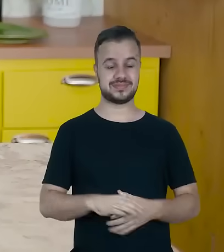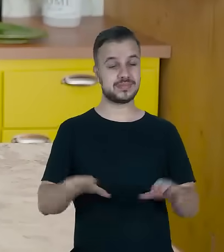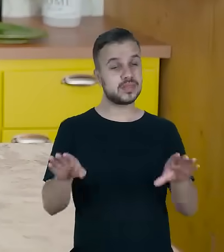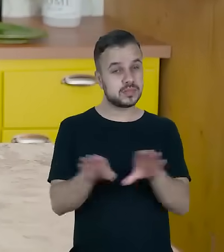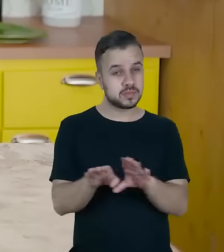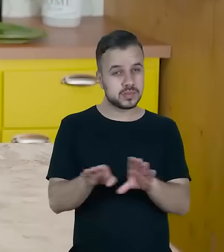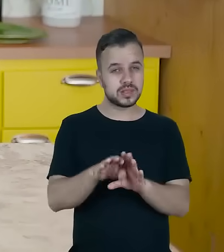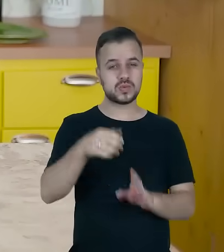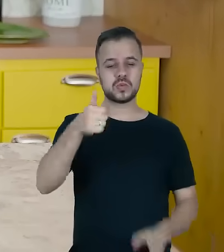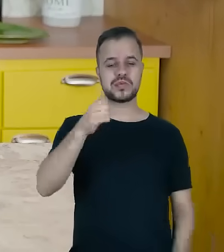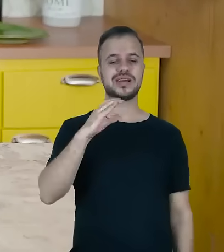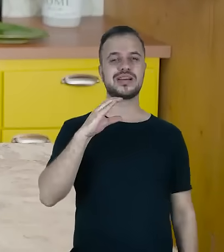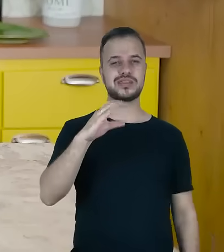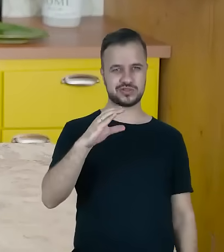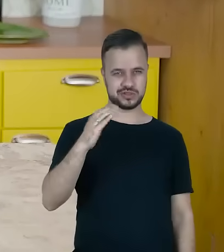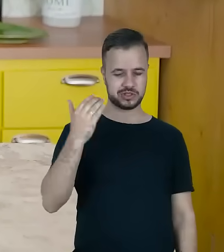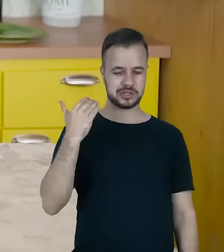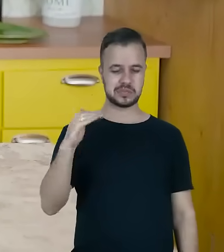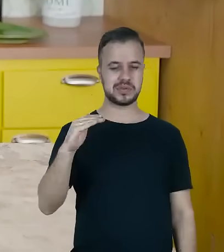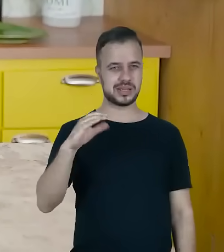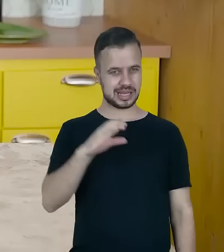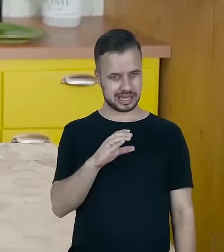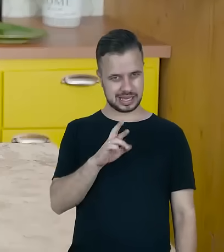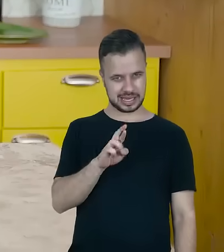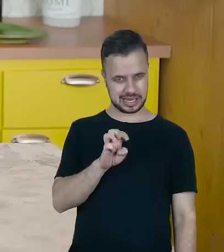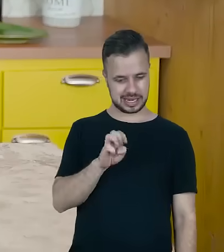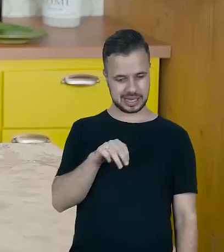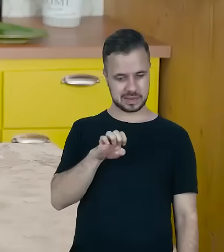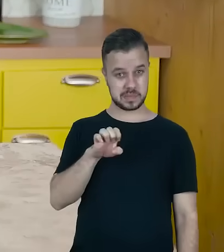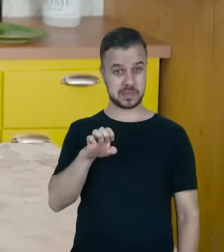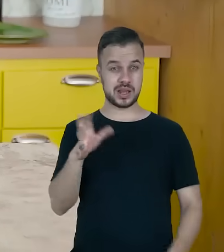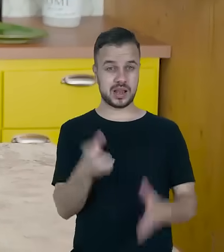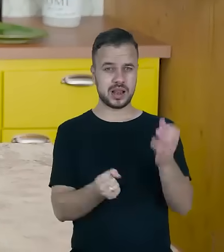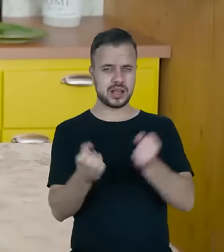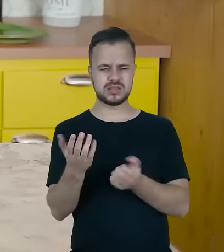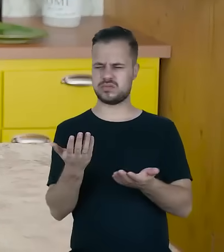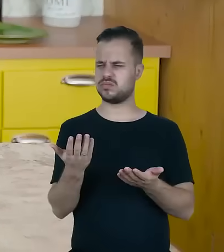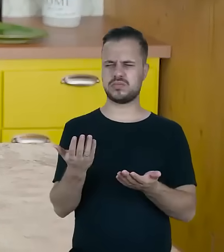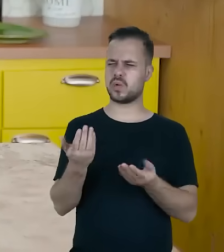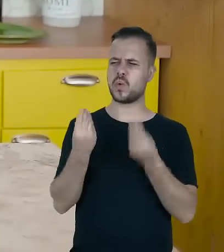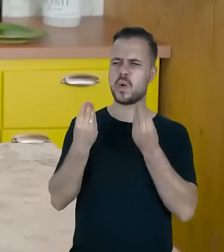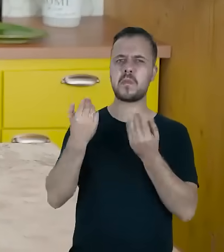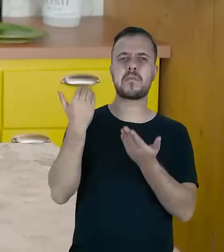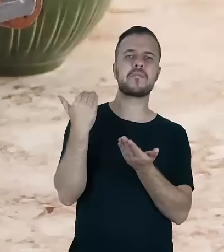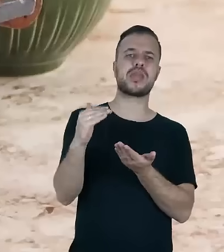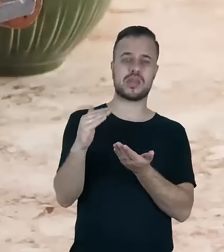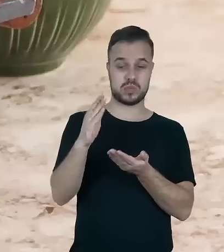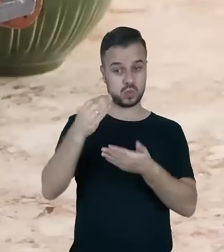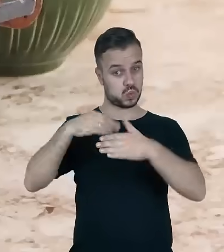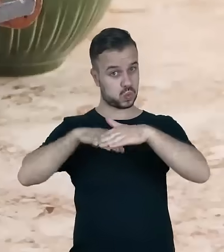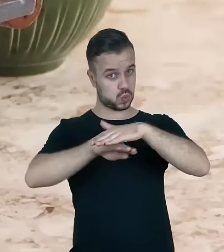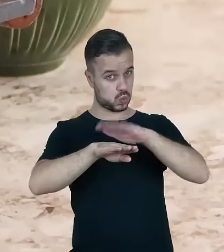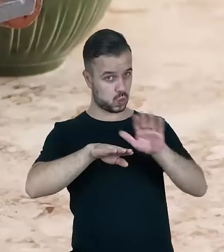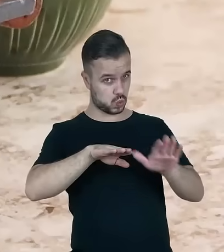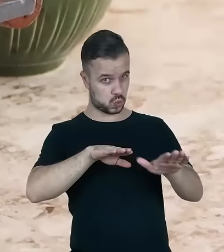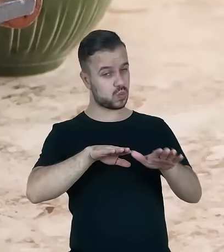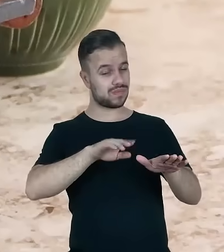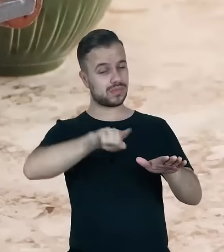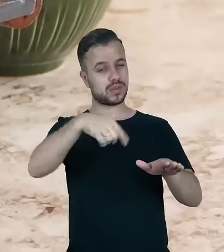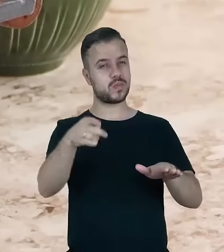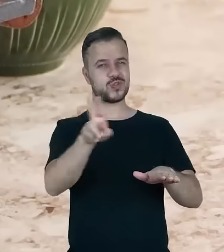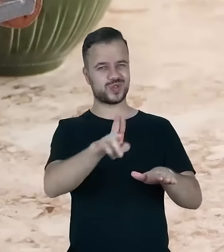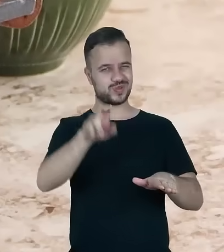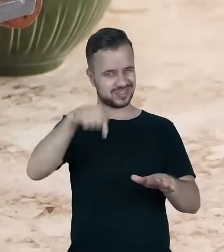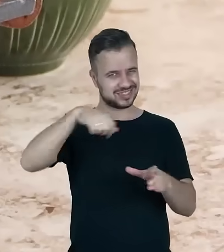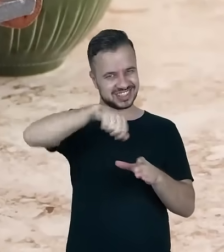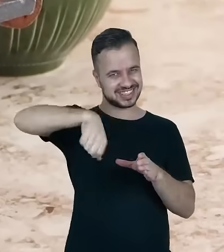também 1,5 caixinha de creme de leite. Ah, Nando, o que é que eu faço com a outra 1/2 caixinha? Você reserva, que vamos